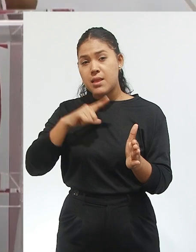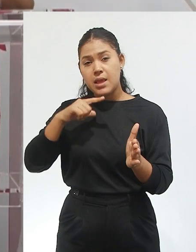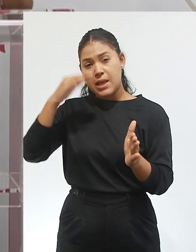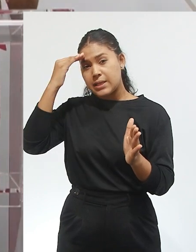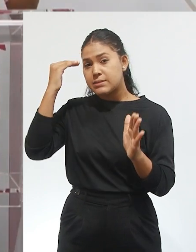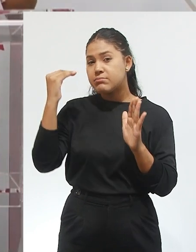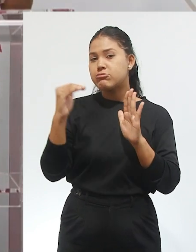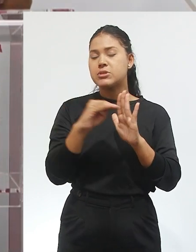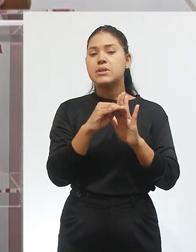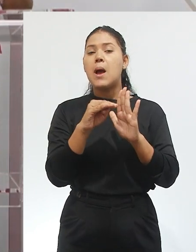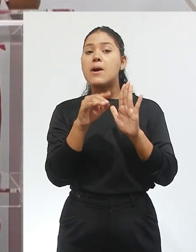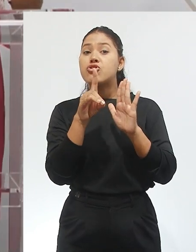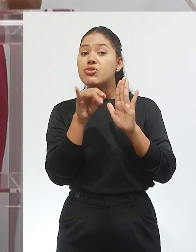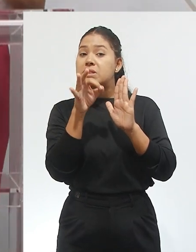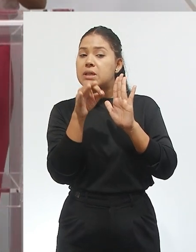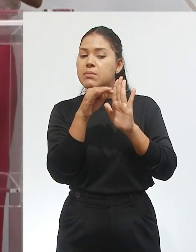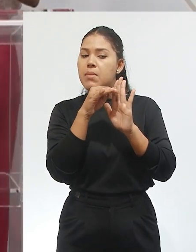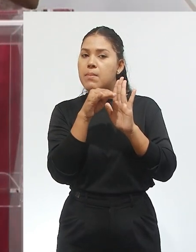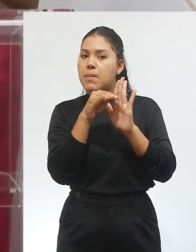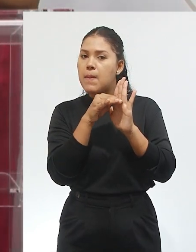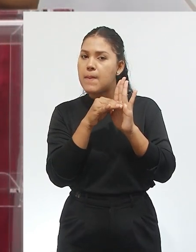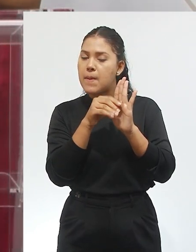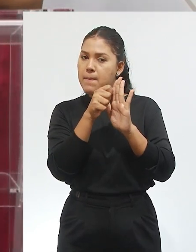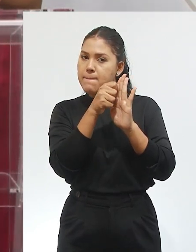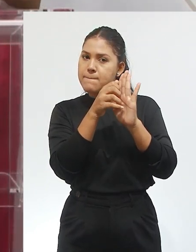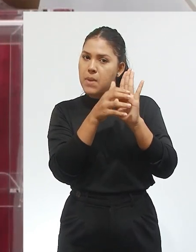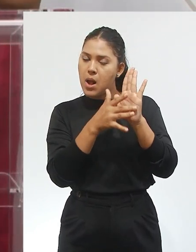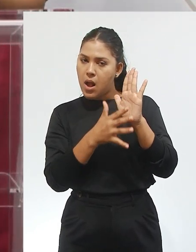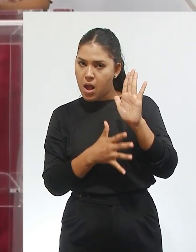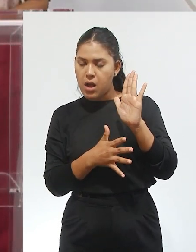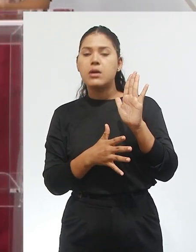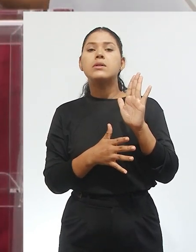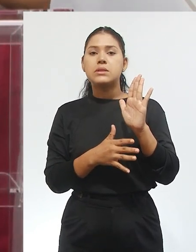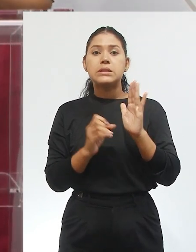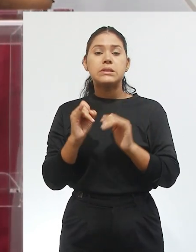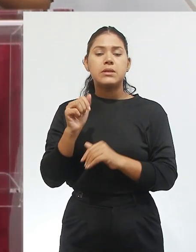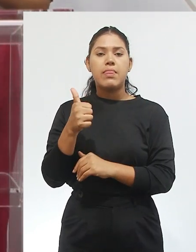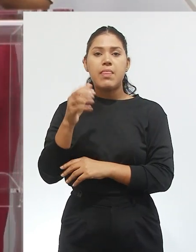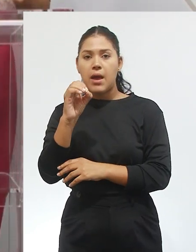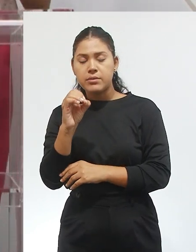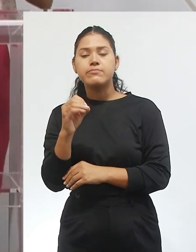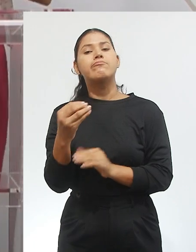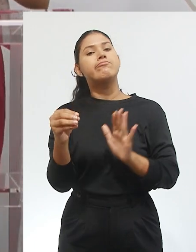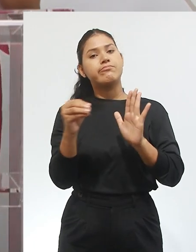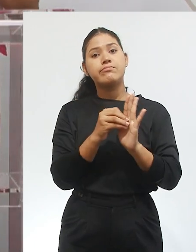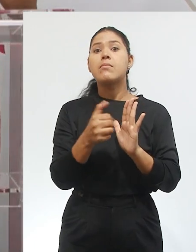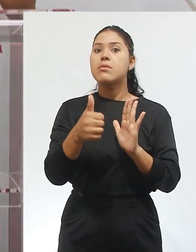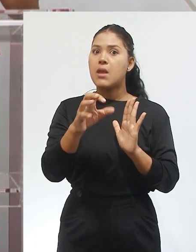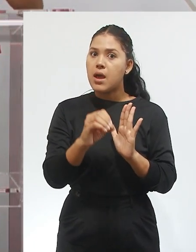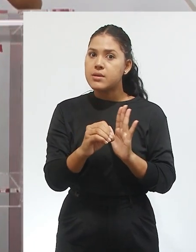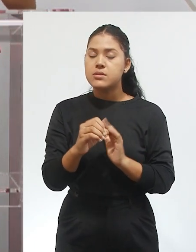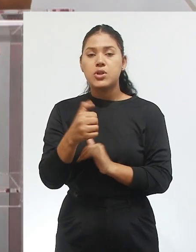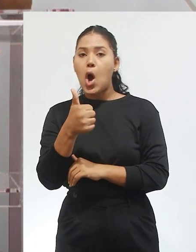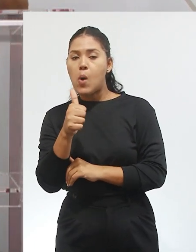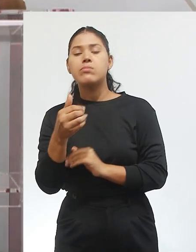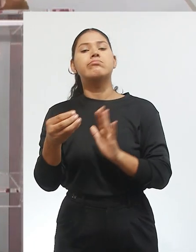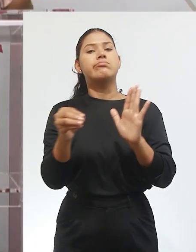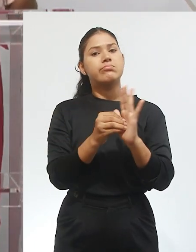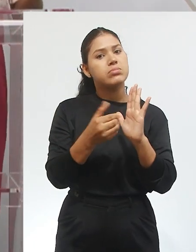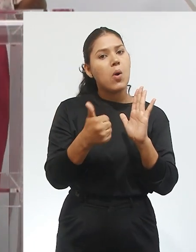ser na sequência, tá? Registrei, ocorreu uma operação no dia 10, vou registrar dia 10, dia 11, vou registrar dia 12 e